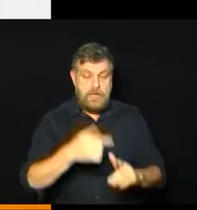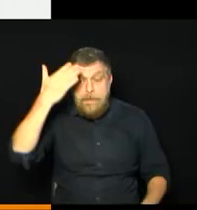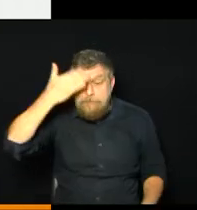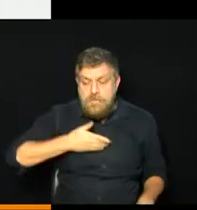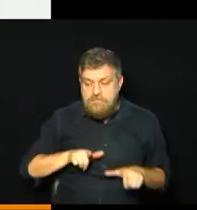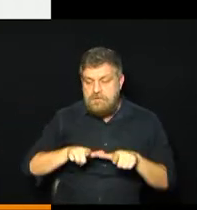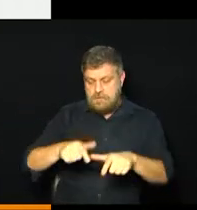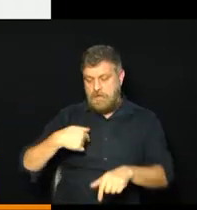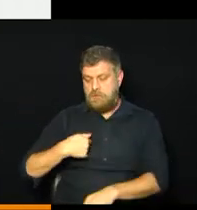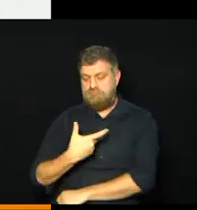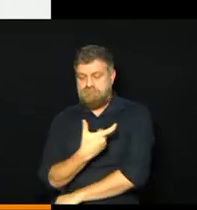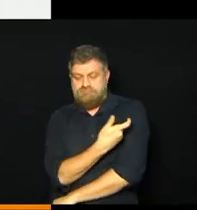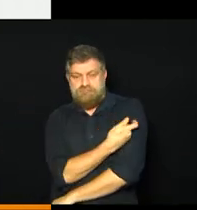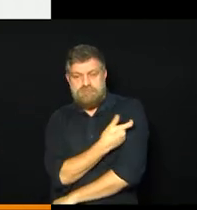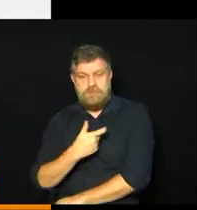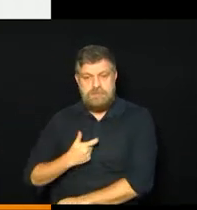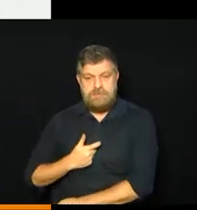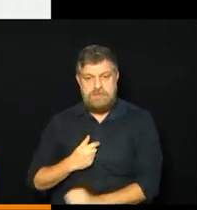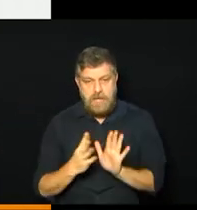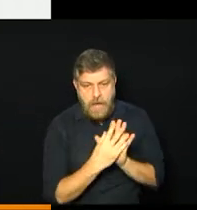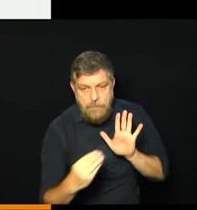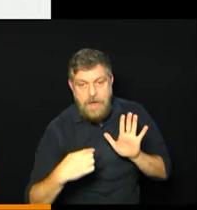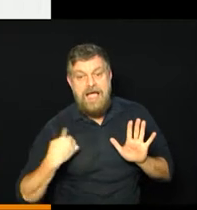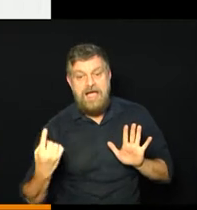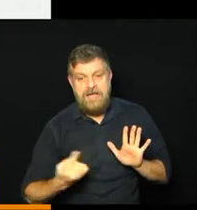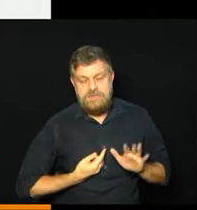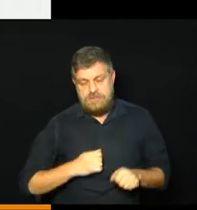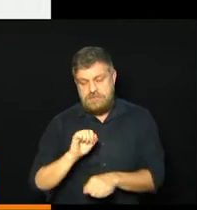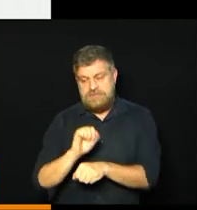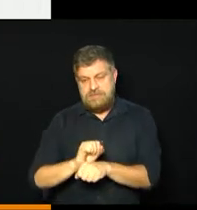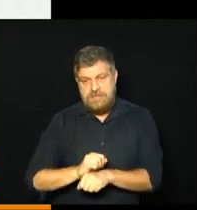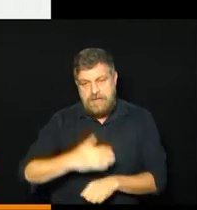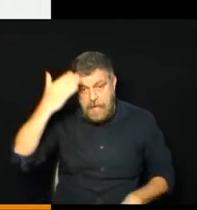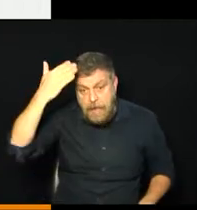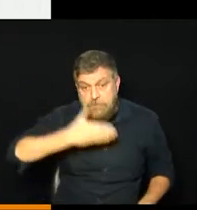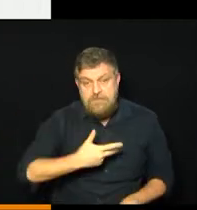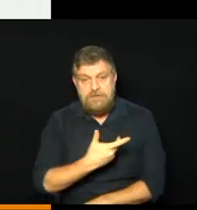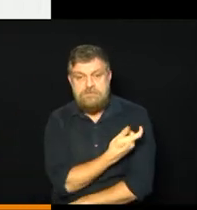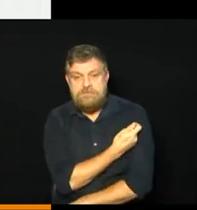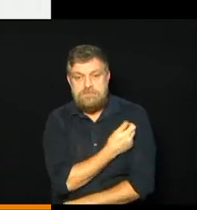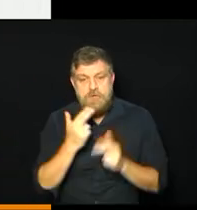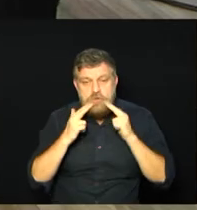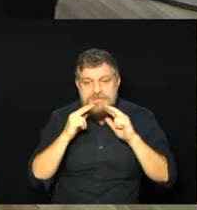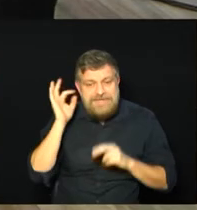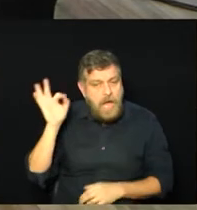certificado, em estádios. Sim. E isso é uma tendência e a gente aguarda, então, a questão do passaporte. Ótima notícia, então,